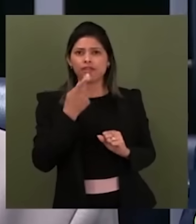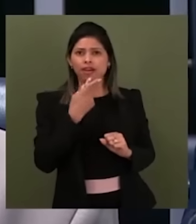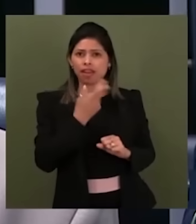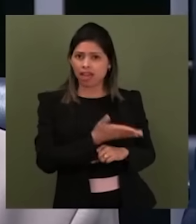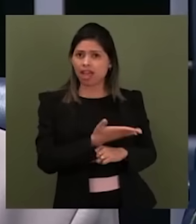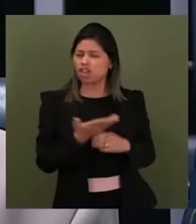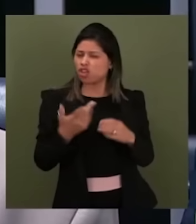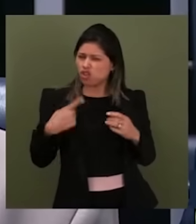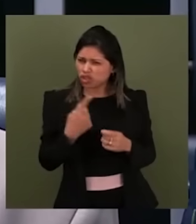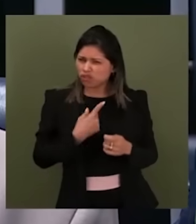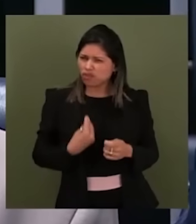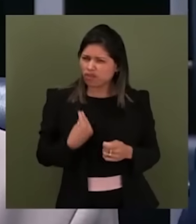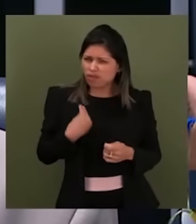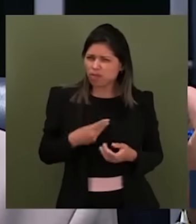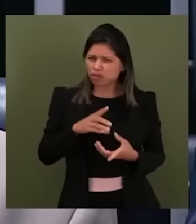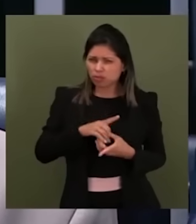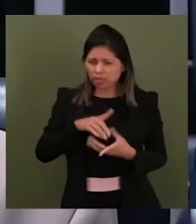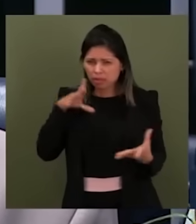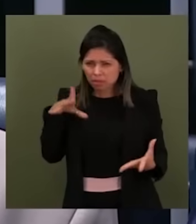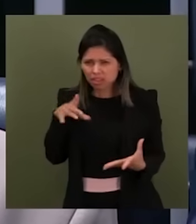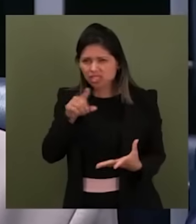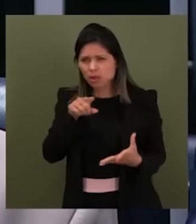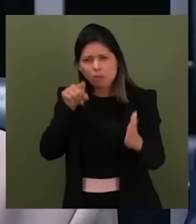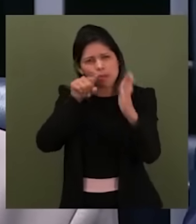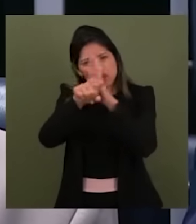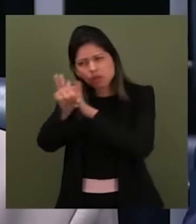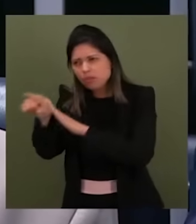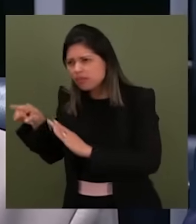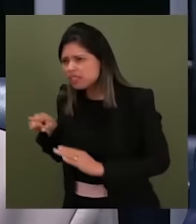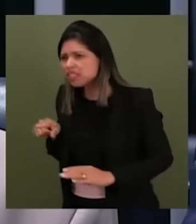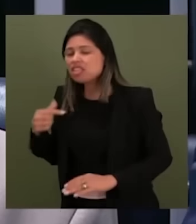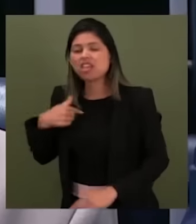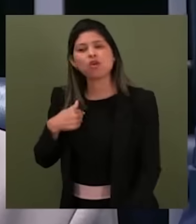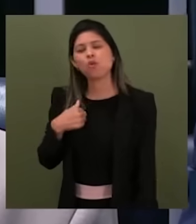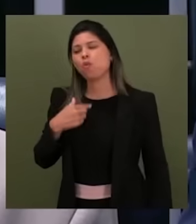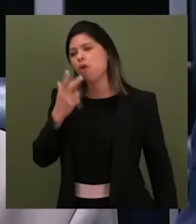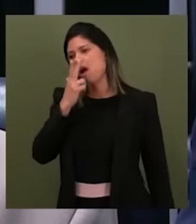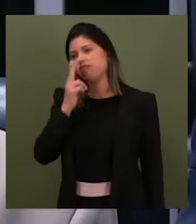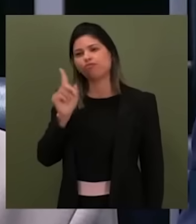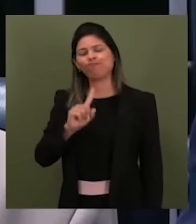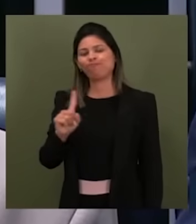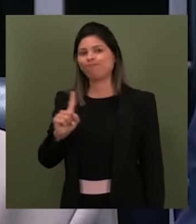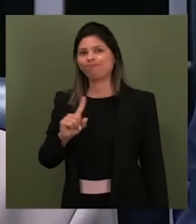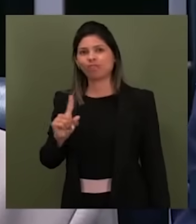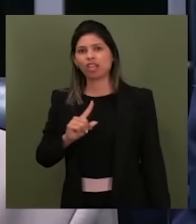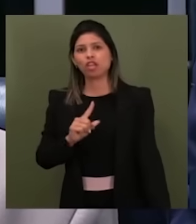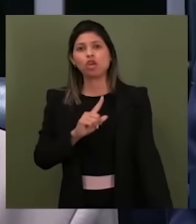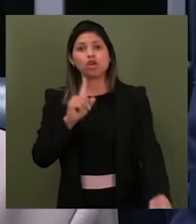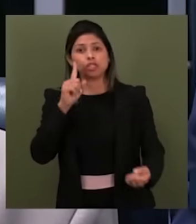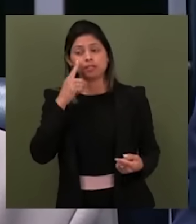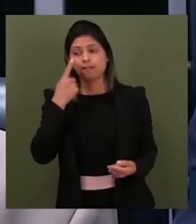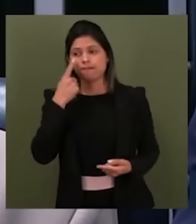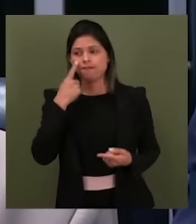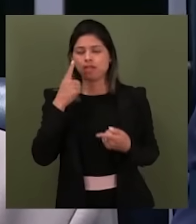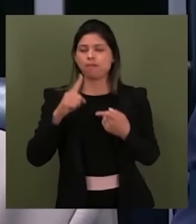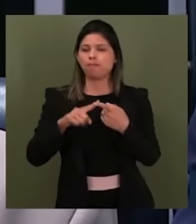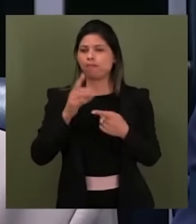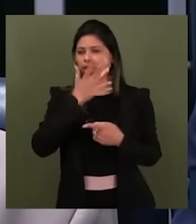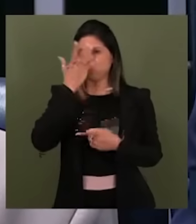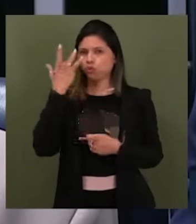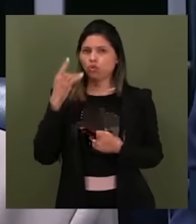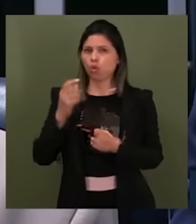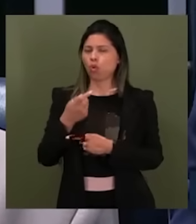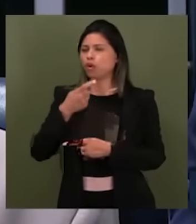acho que não. Nossa democracia está em frangalhos. Basta ver jornalistas com passaporte retido,